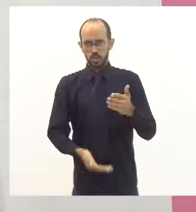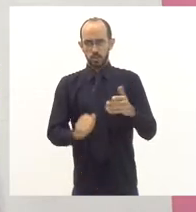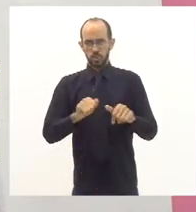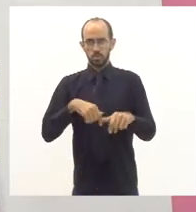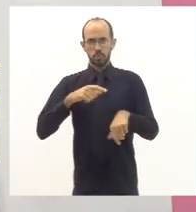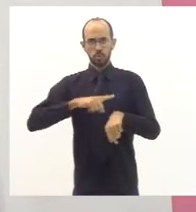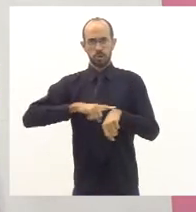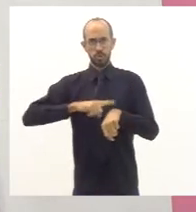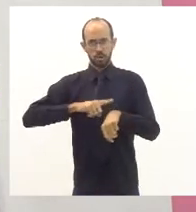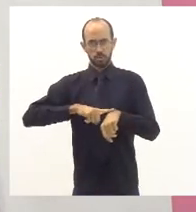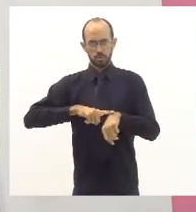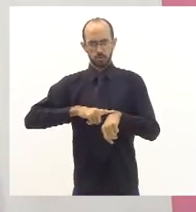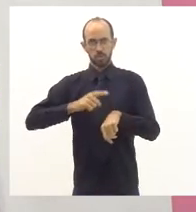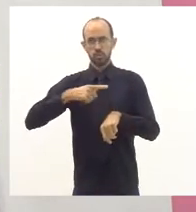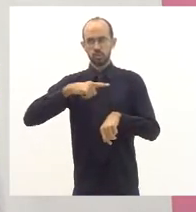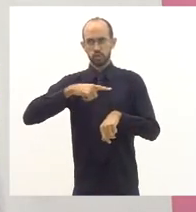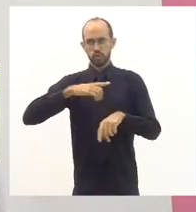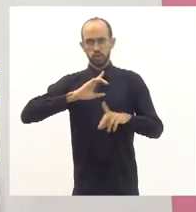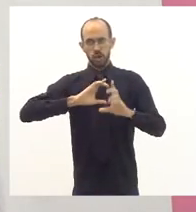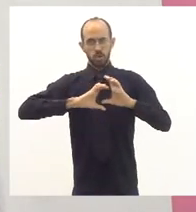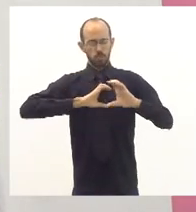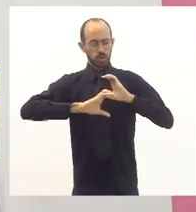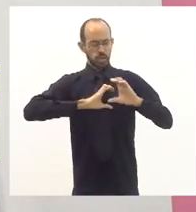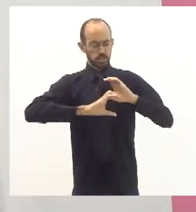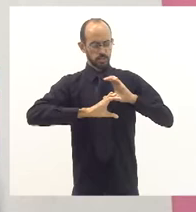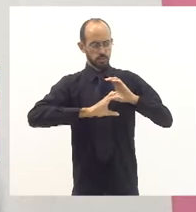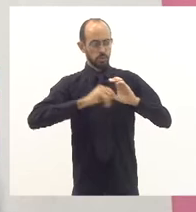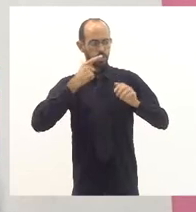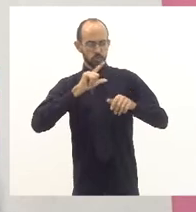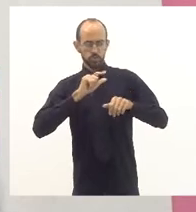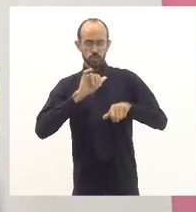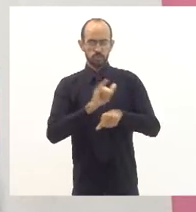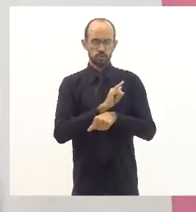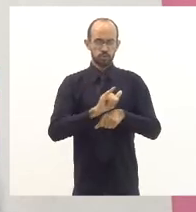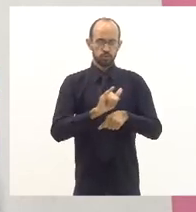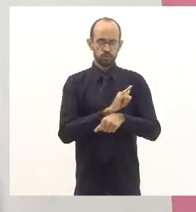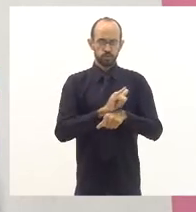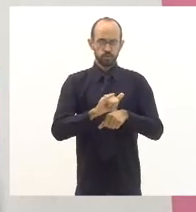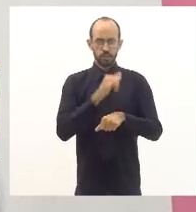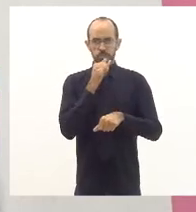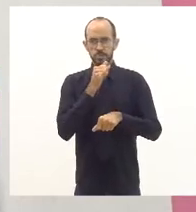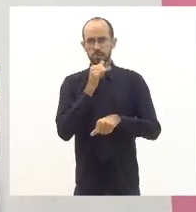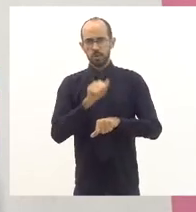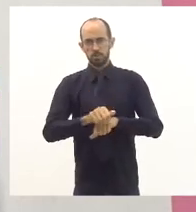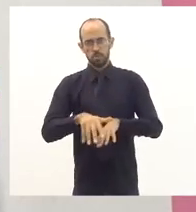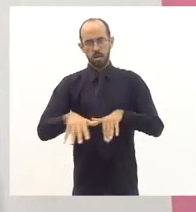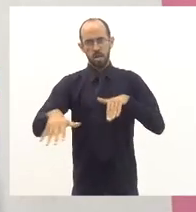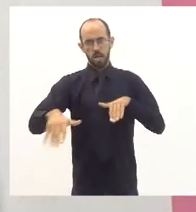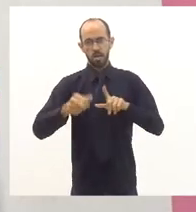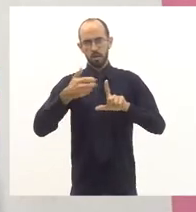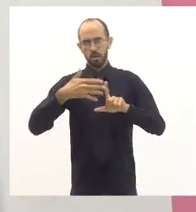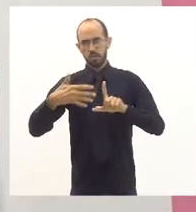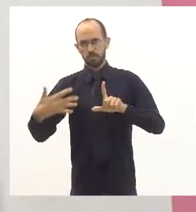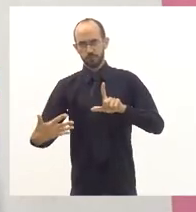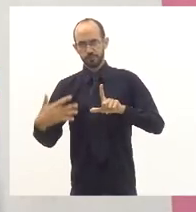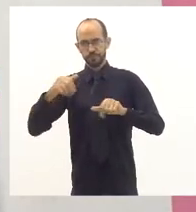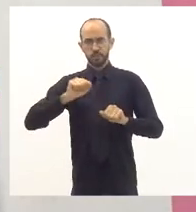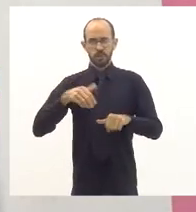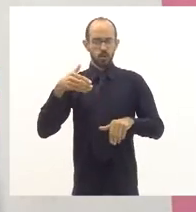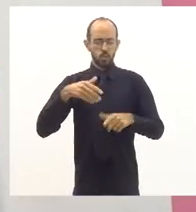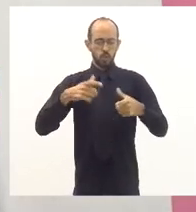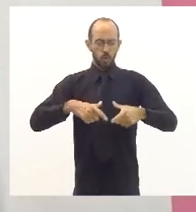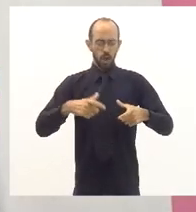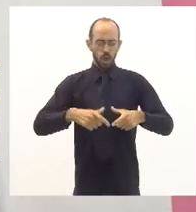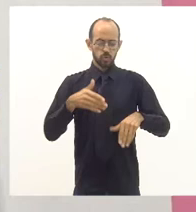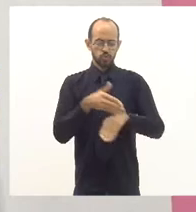nós tínhamos conversações com vocês para articular em paradas do orgulho LGBT, em locais de frequência LGBT e de